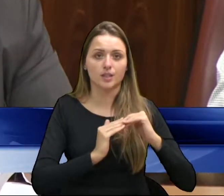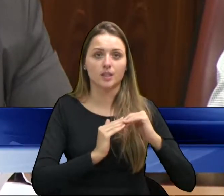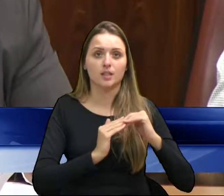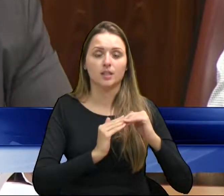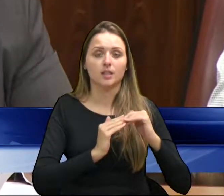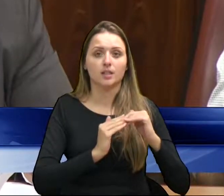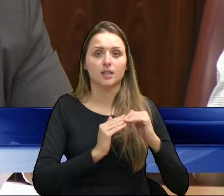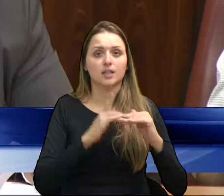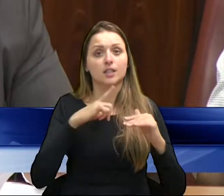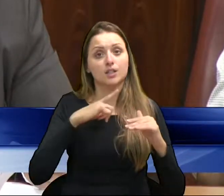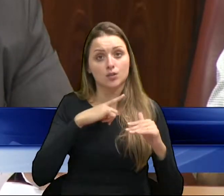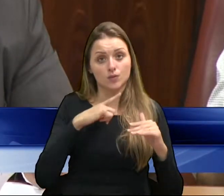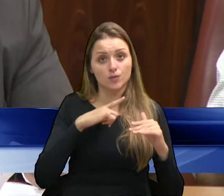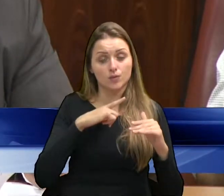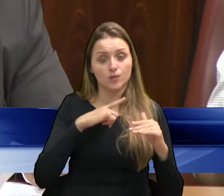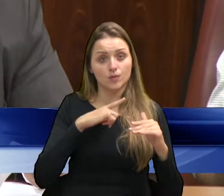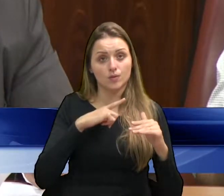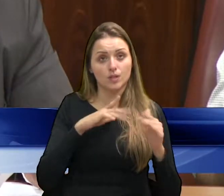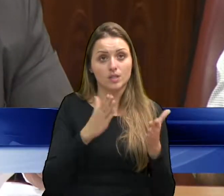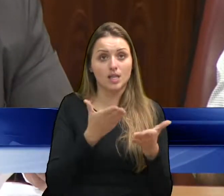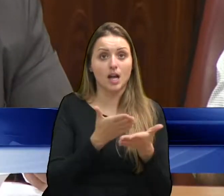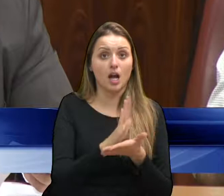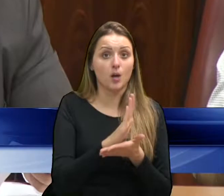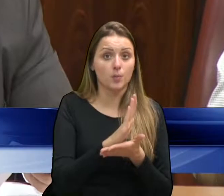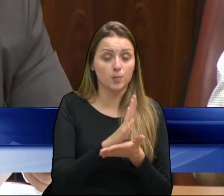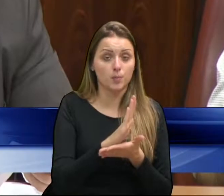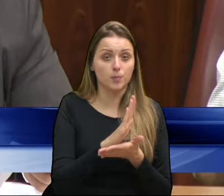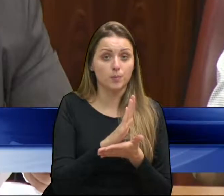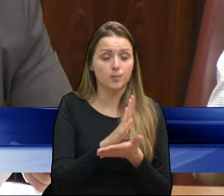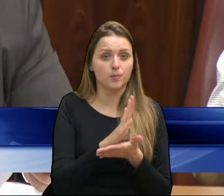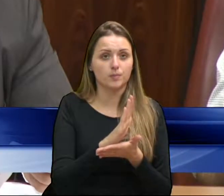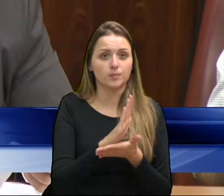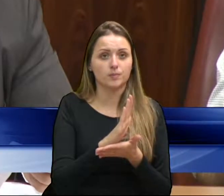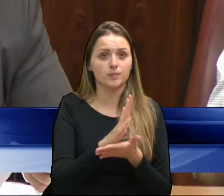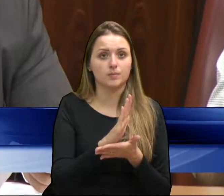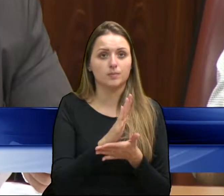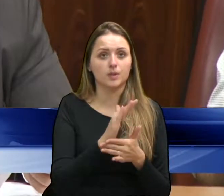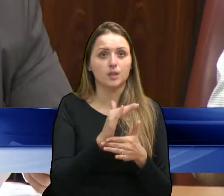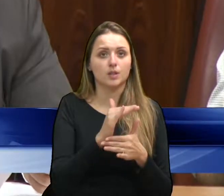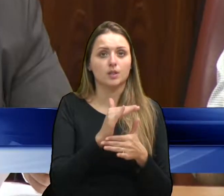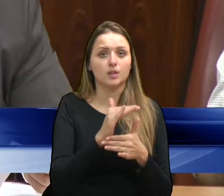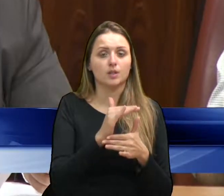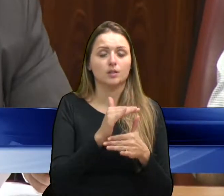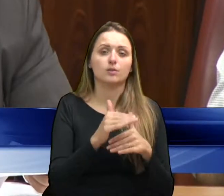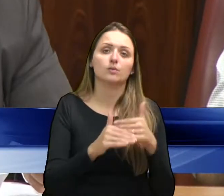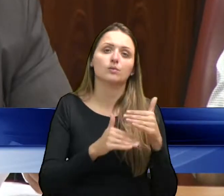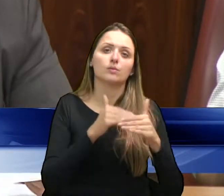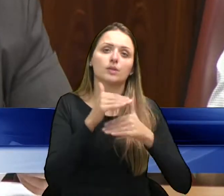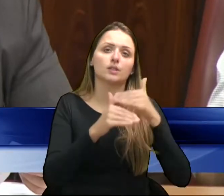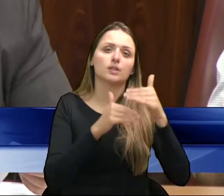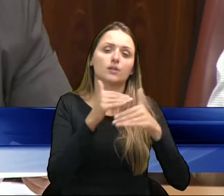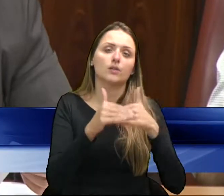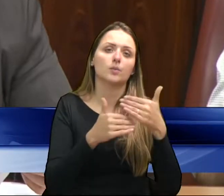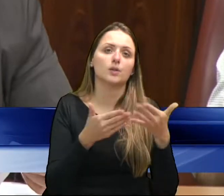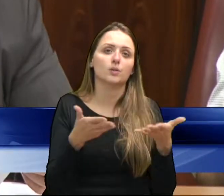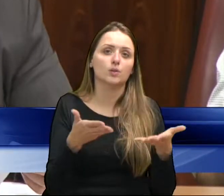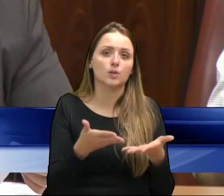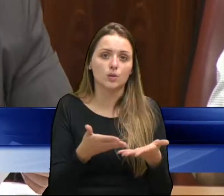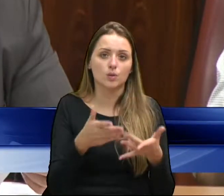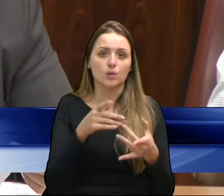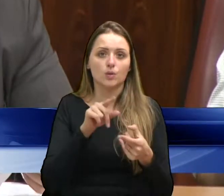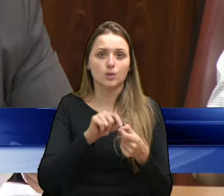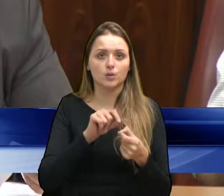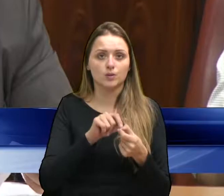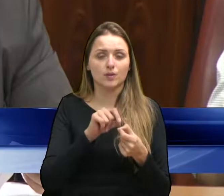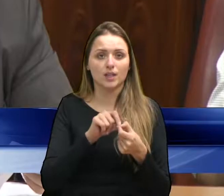permitido o desenvolvimento do serviço que hoje o fazem,